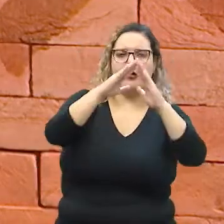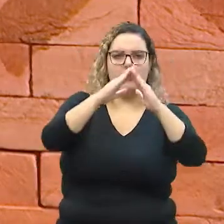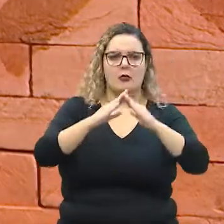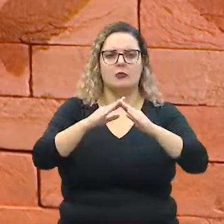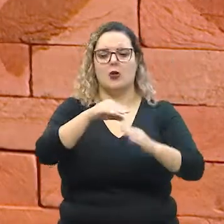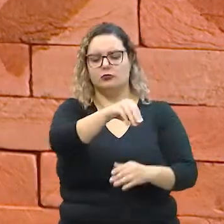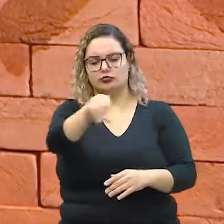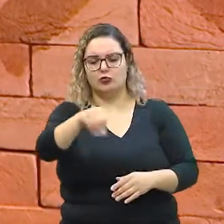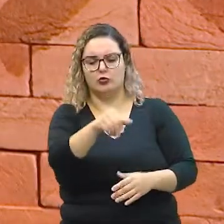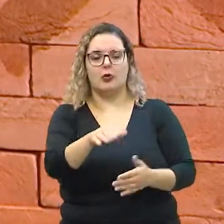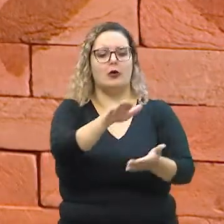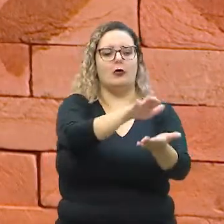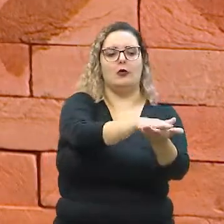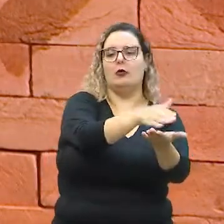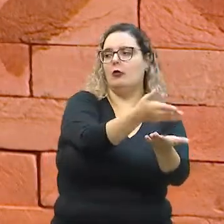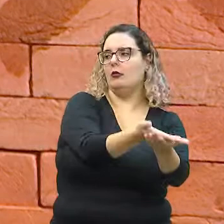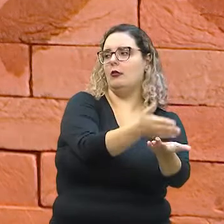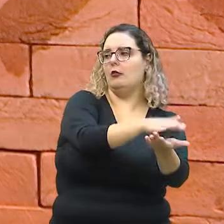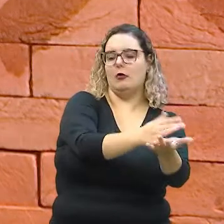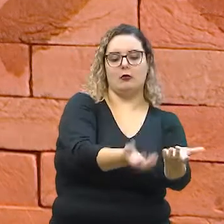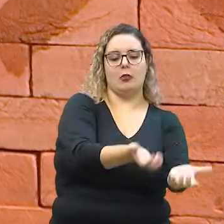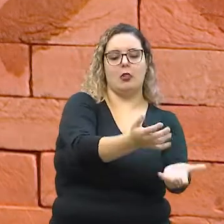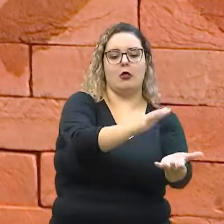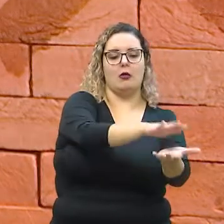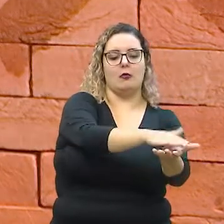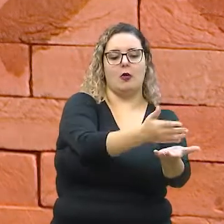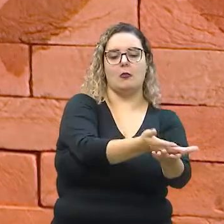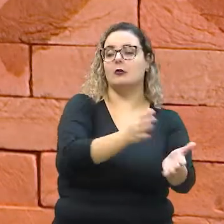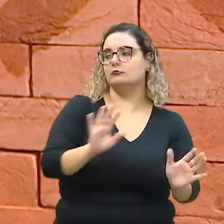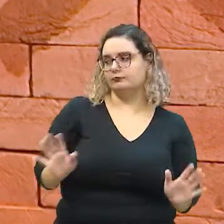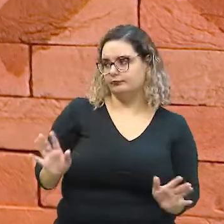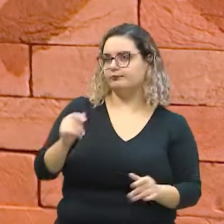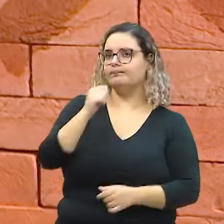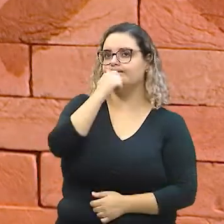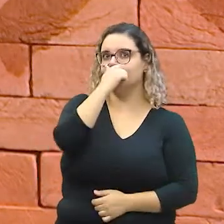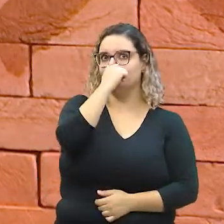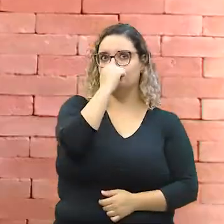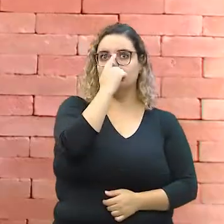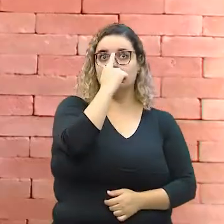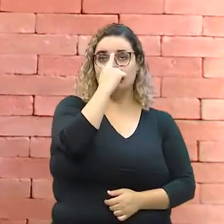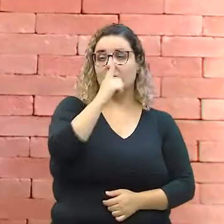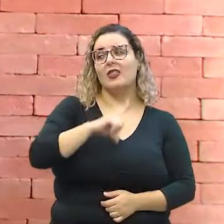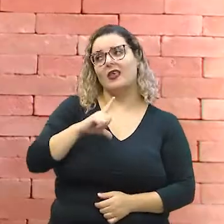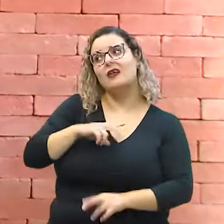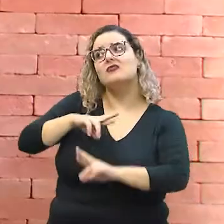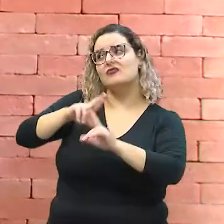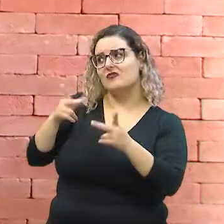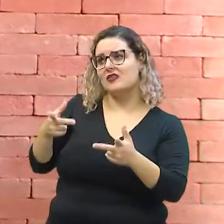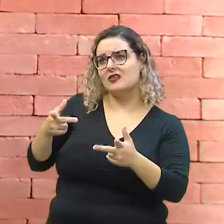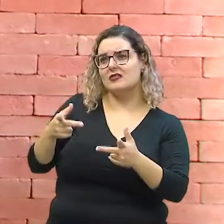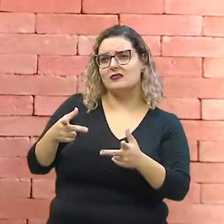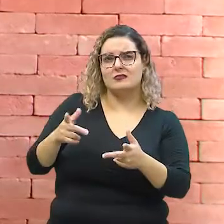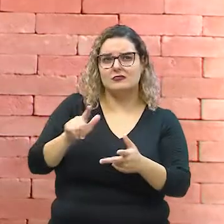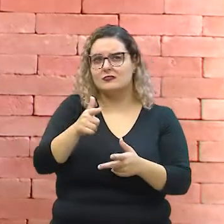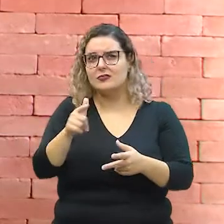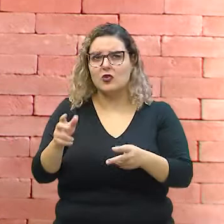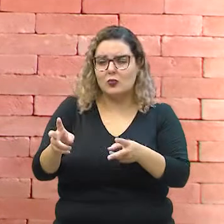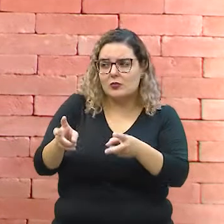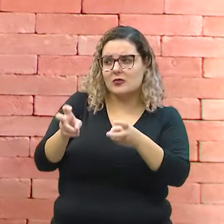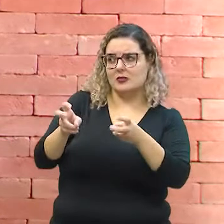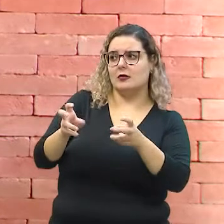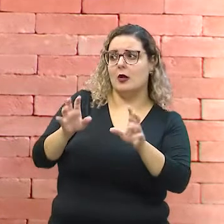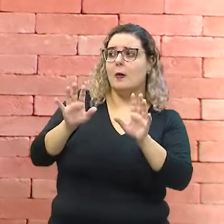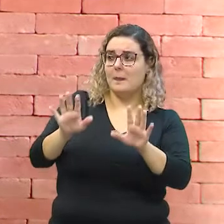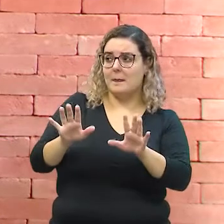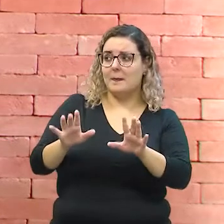o sal grosso, coloca na brasa. Na verdade, assim, tem uma diferença, ela não é muito perceptível, mas eu